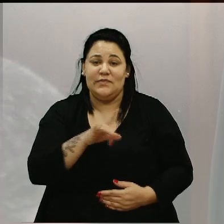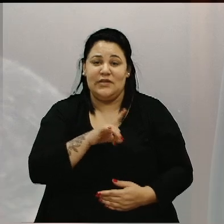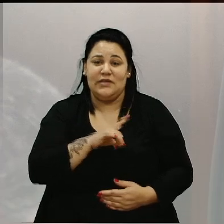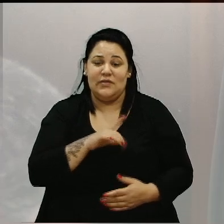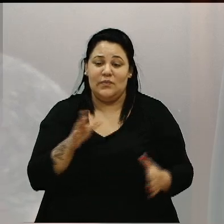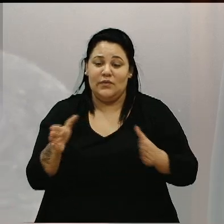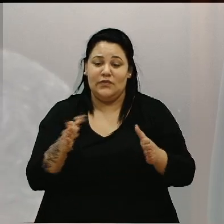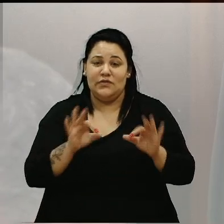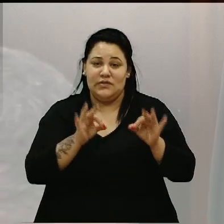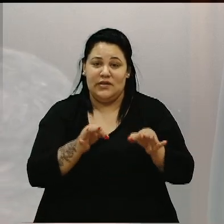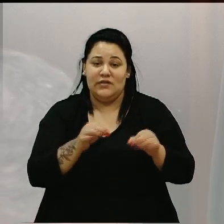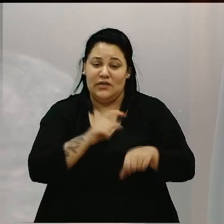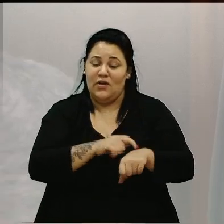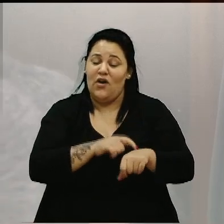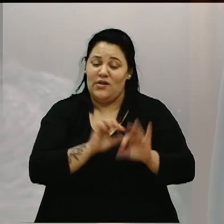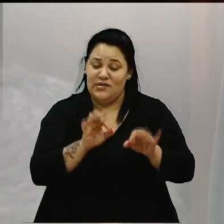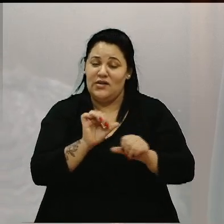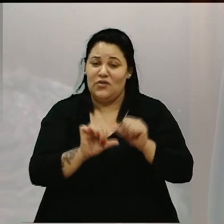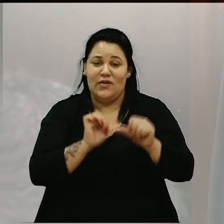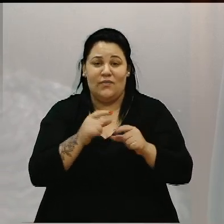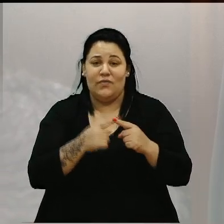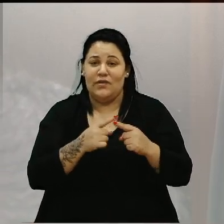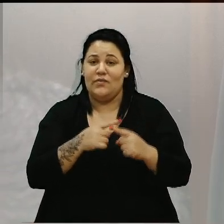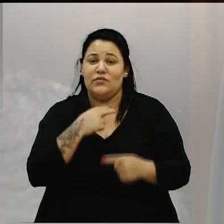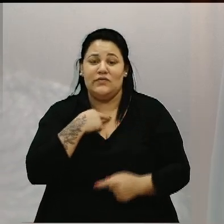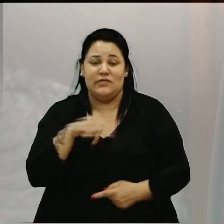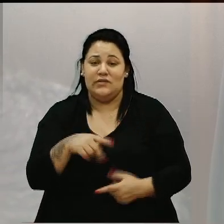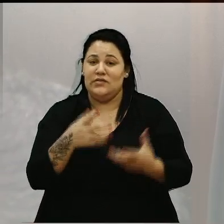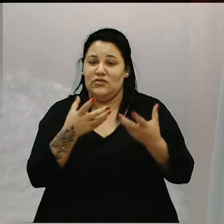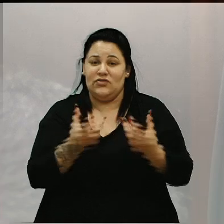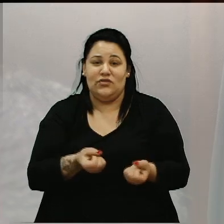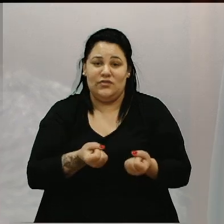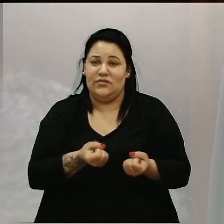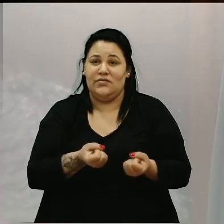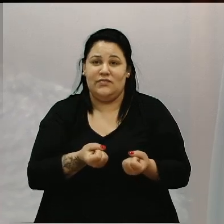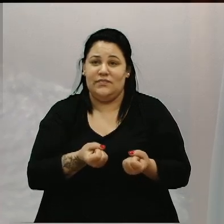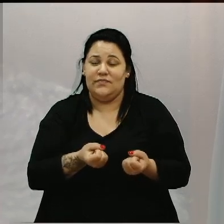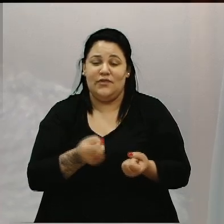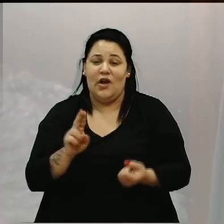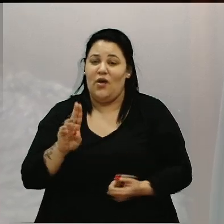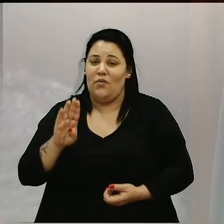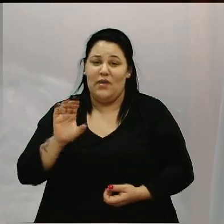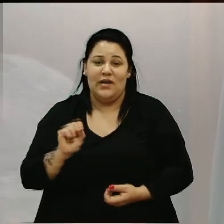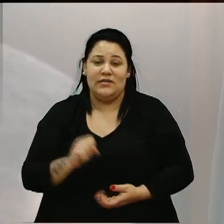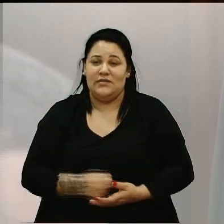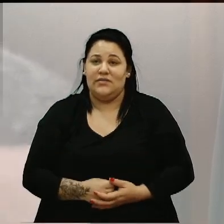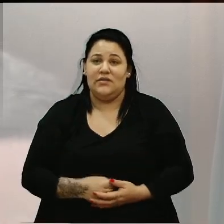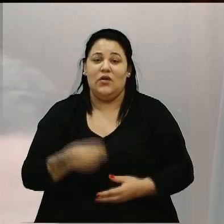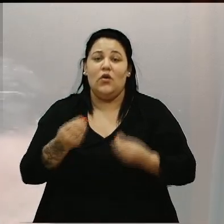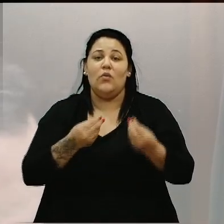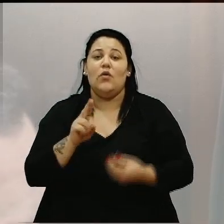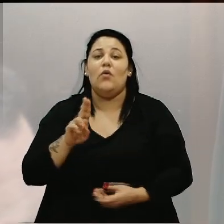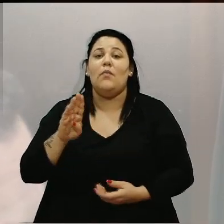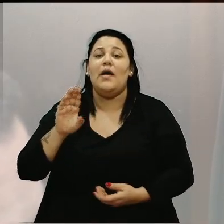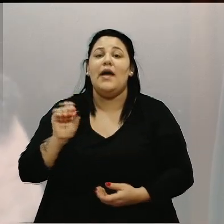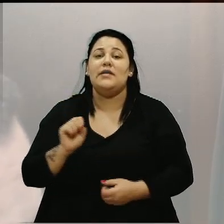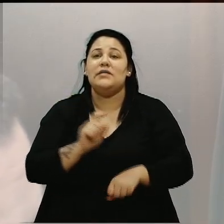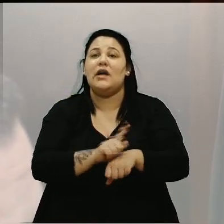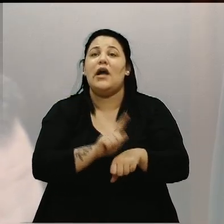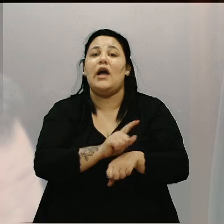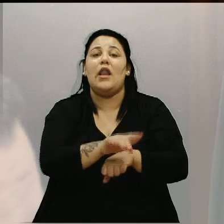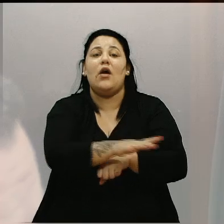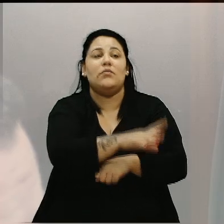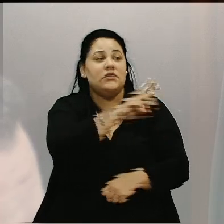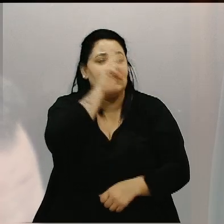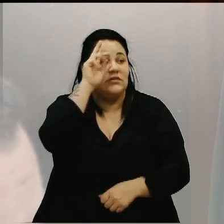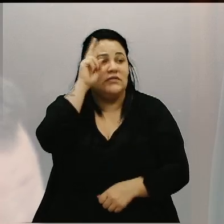na hora certa se troca. Porque não dá mais dessa forma que está as UBS Como é que está a situação da UBS de Galópolis, vereador